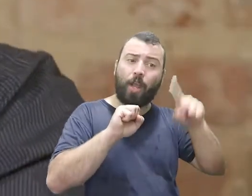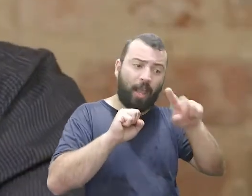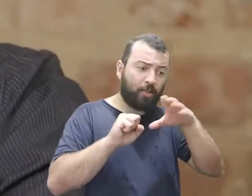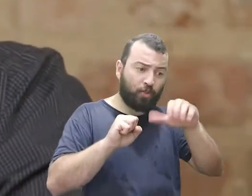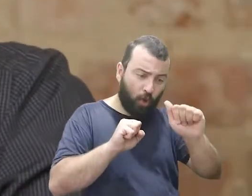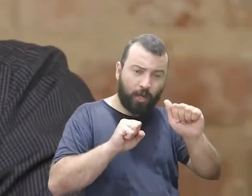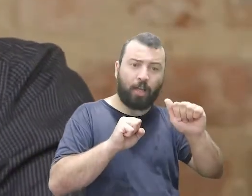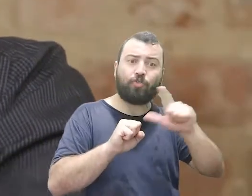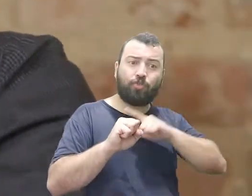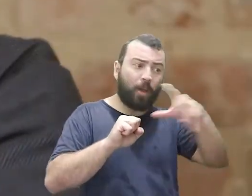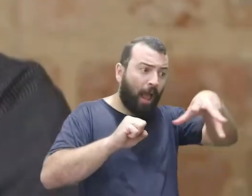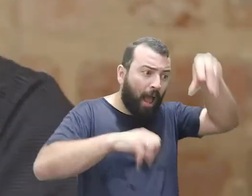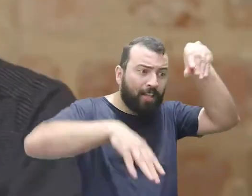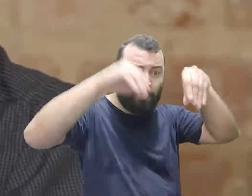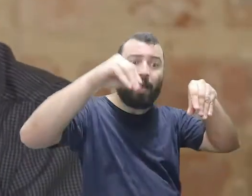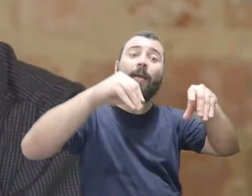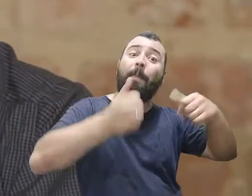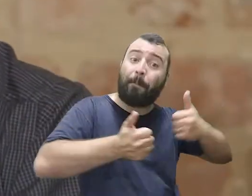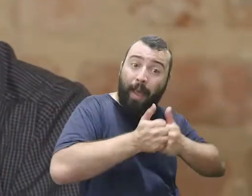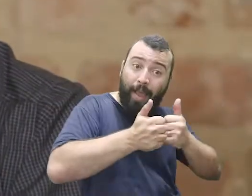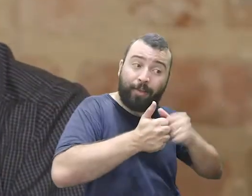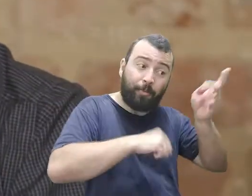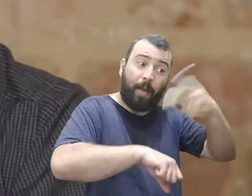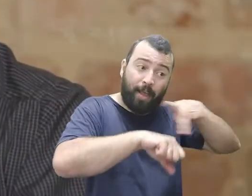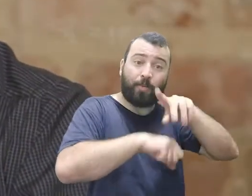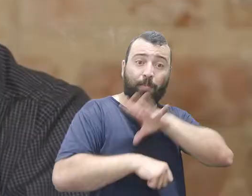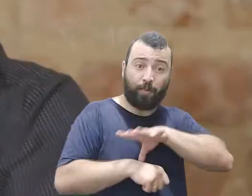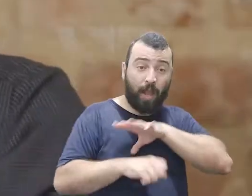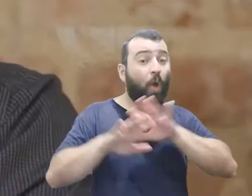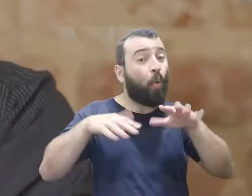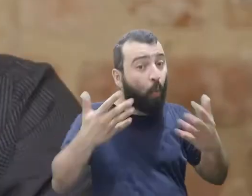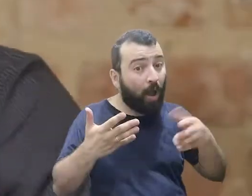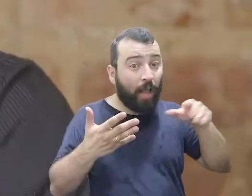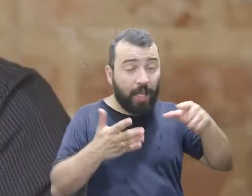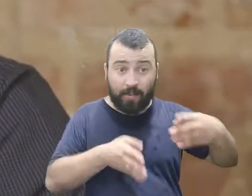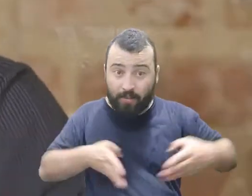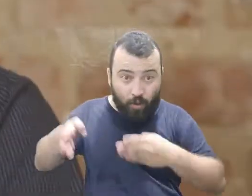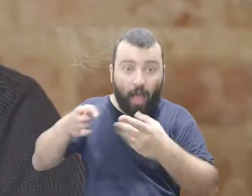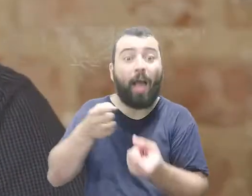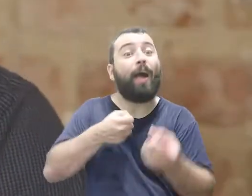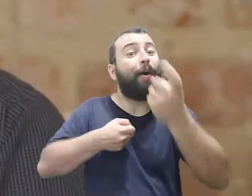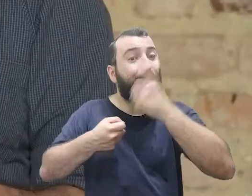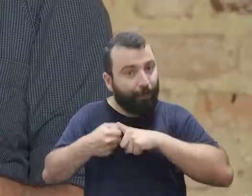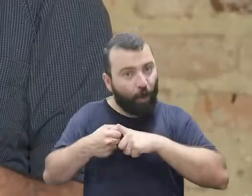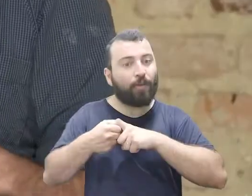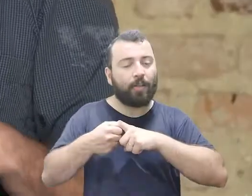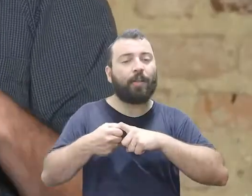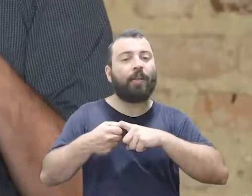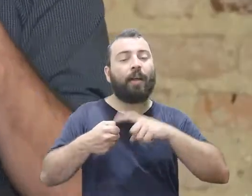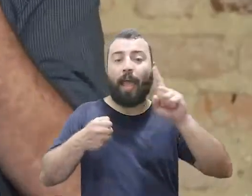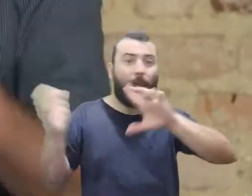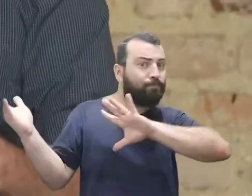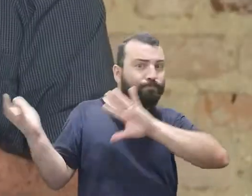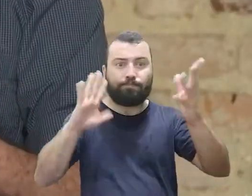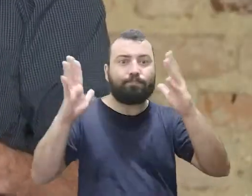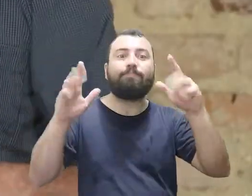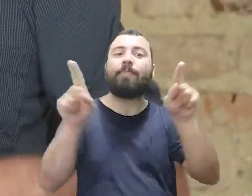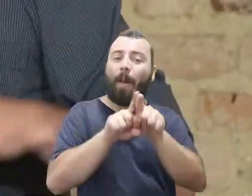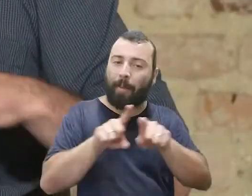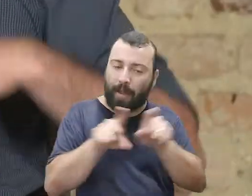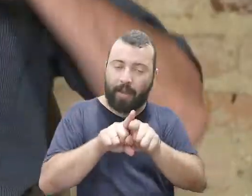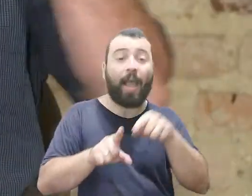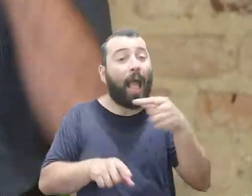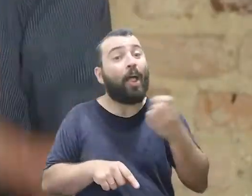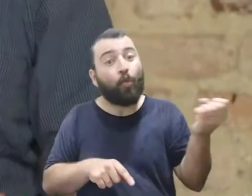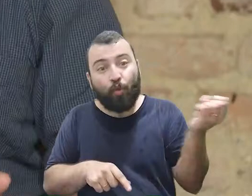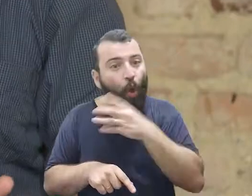a zona de ocorrência de iceberg atingir a costa de Portugal. Quando essas circulações são reativadas, elas são reativadas de forma abrupta